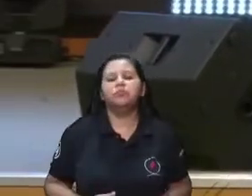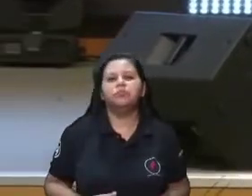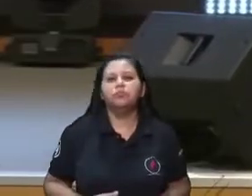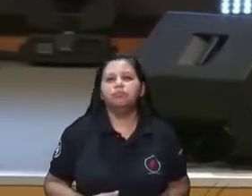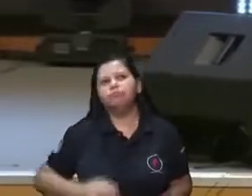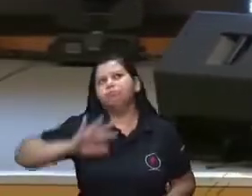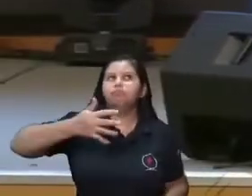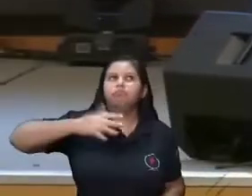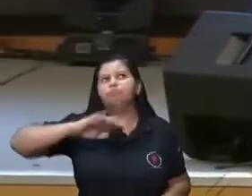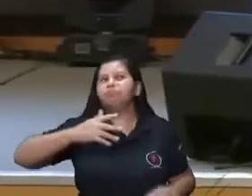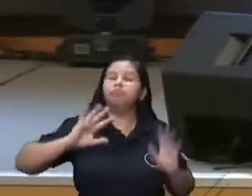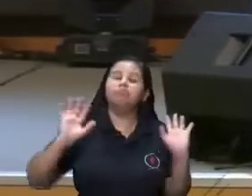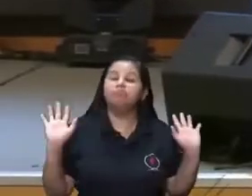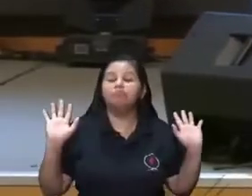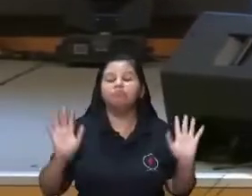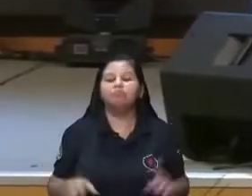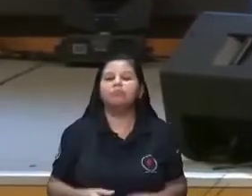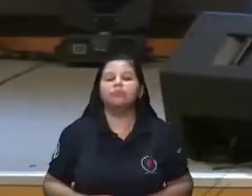Mais ou menos.